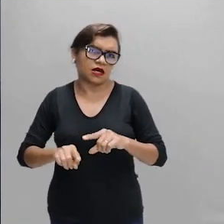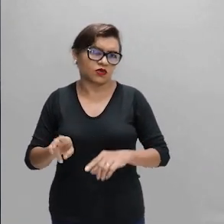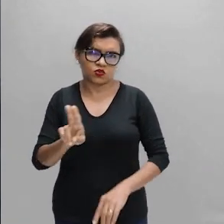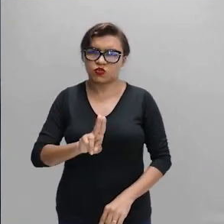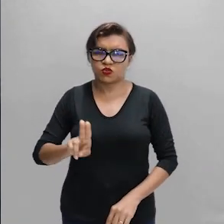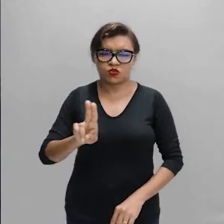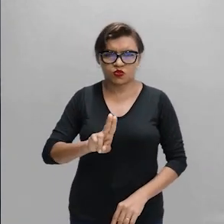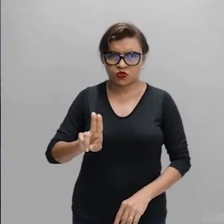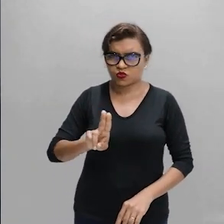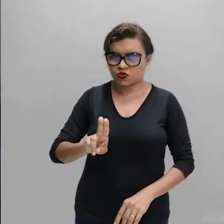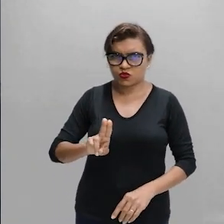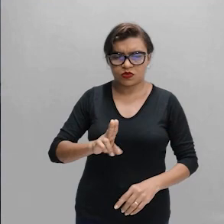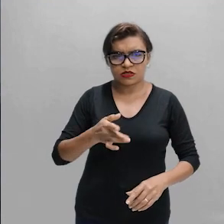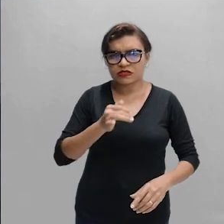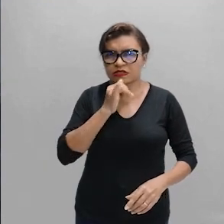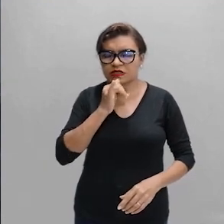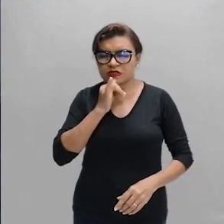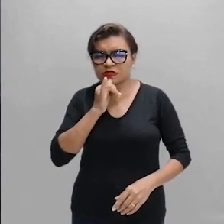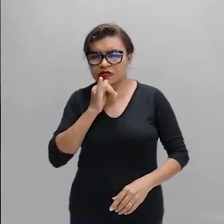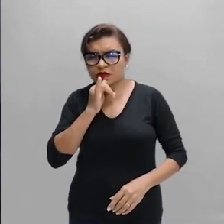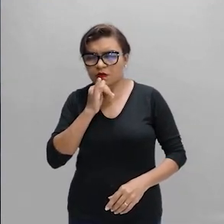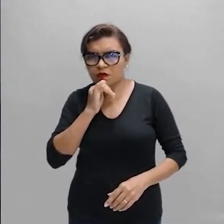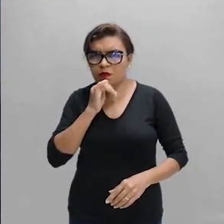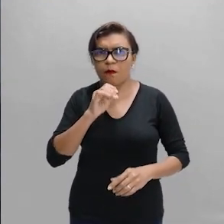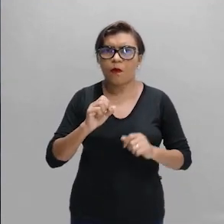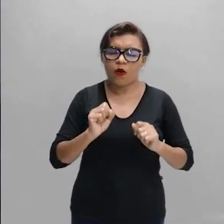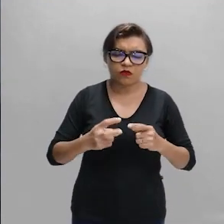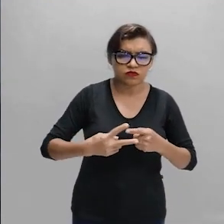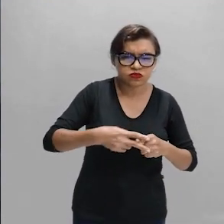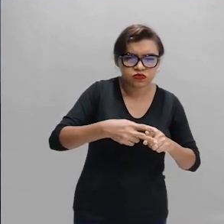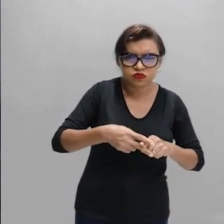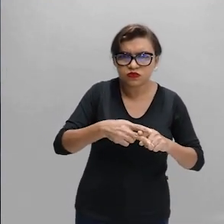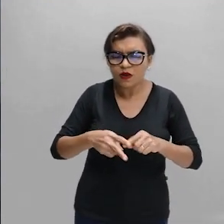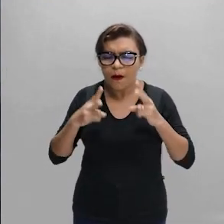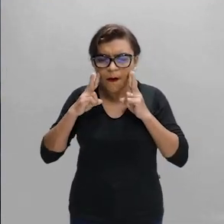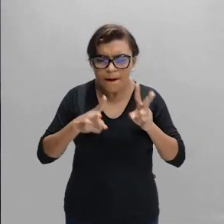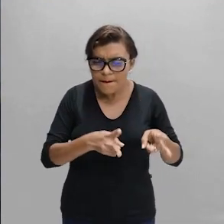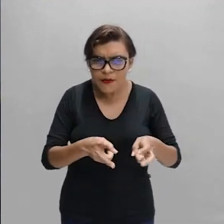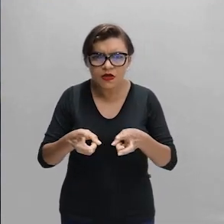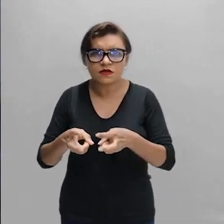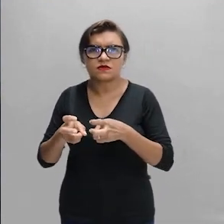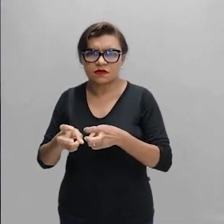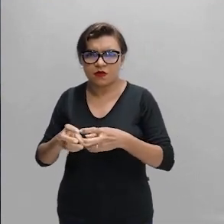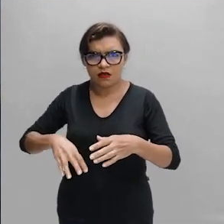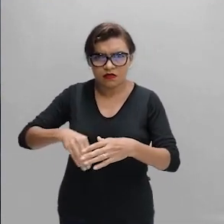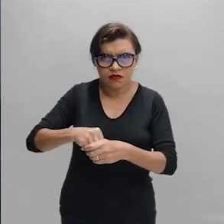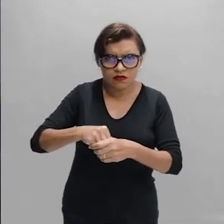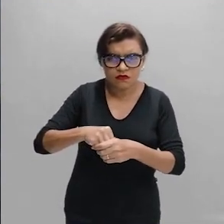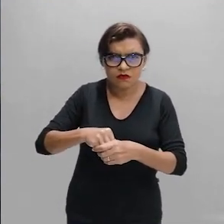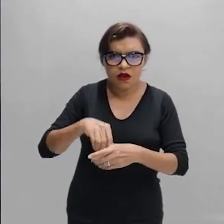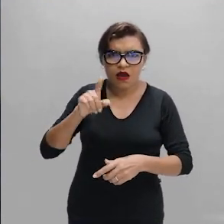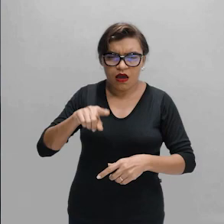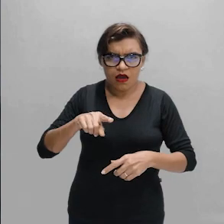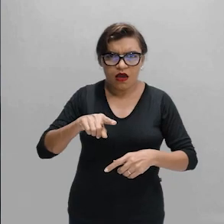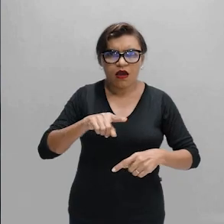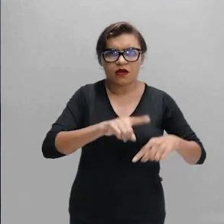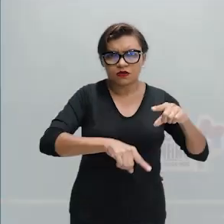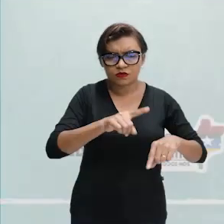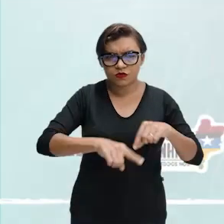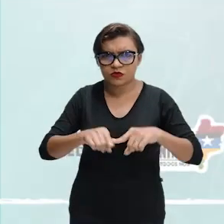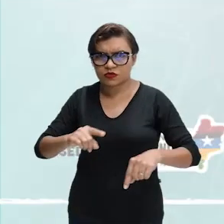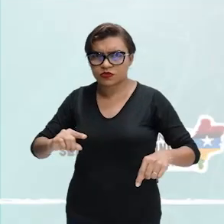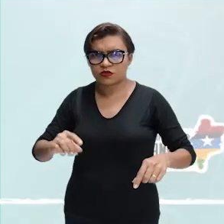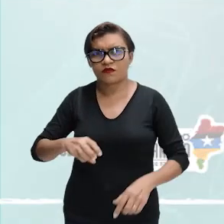inutilizada, você vai conseguir observar esses dispositivos lá na sua placa, tá ok? Então, esses são dispositivos